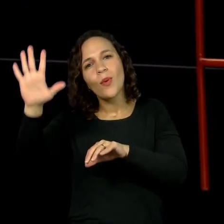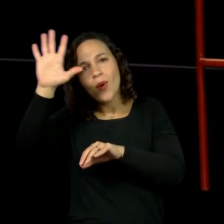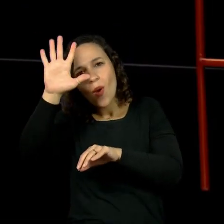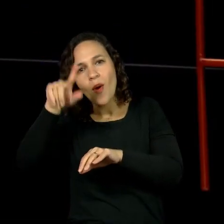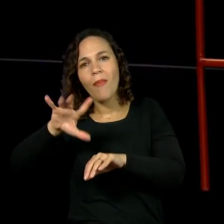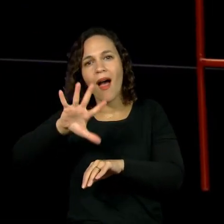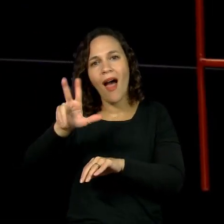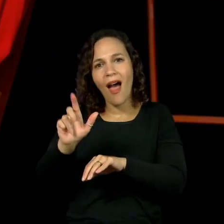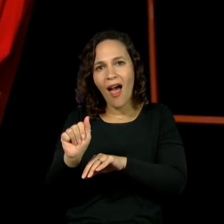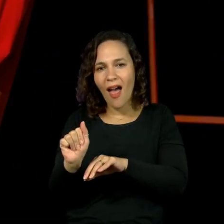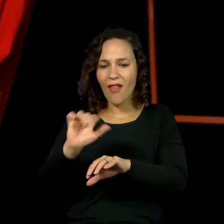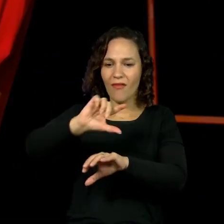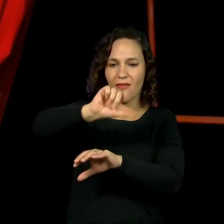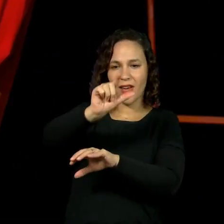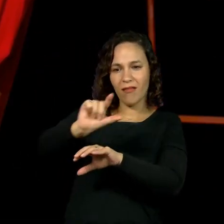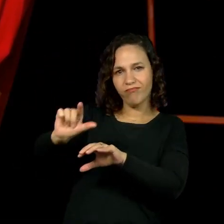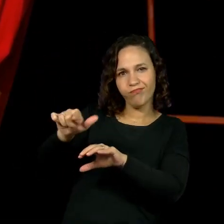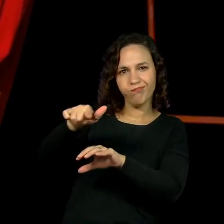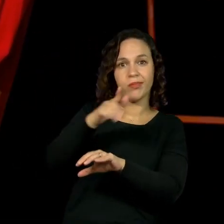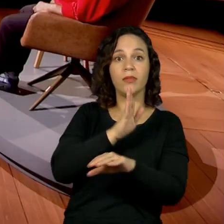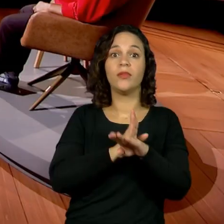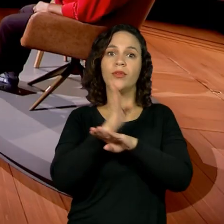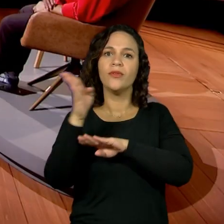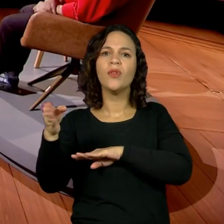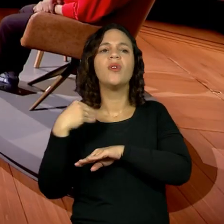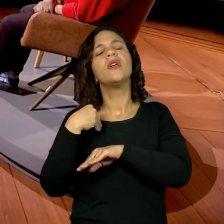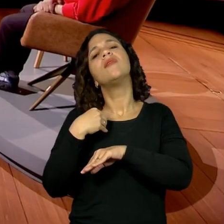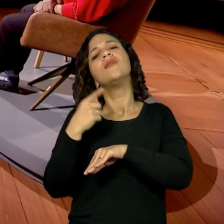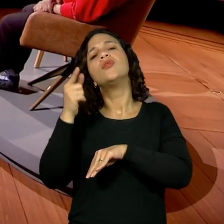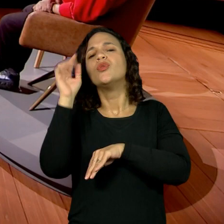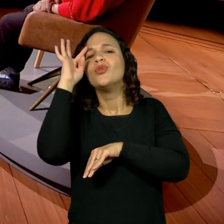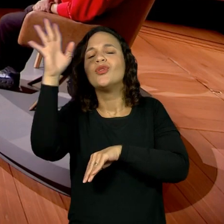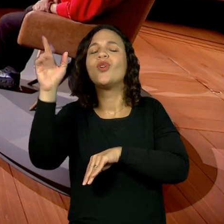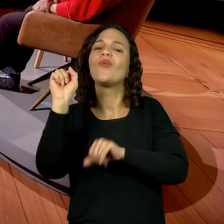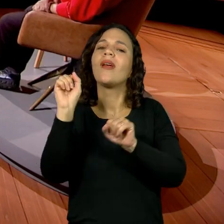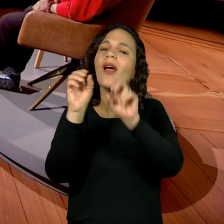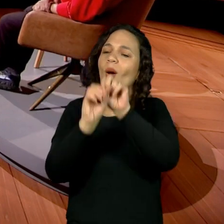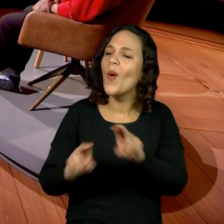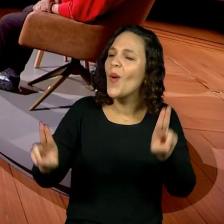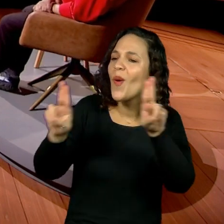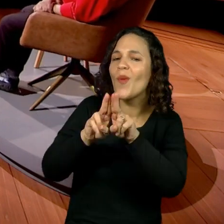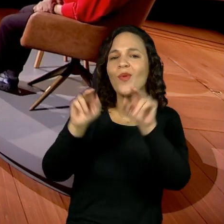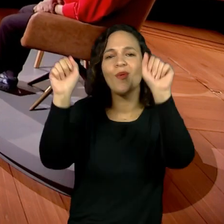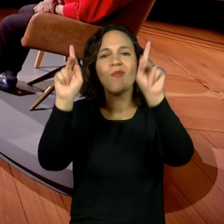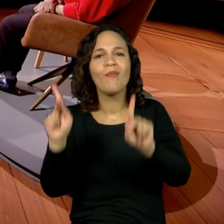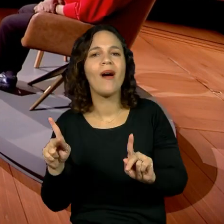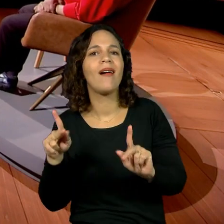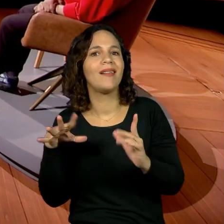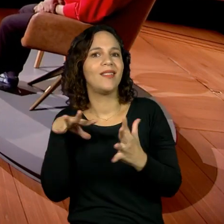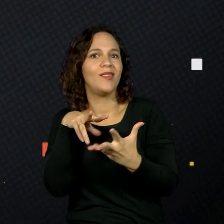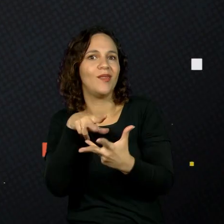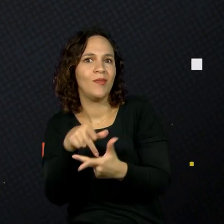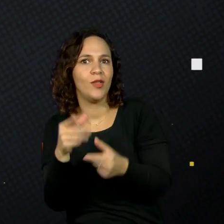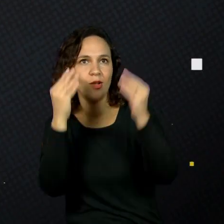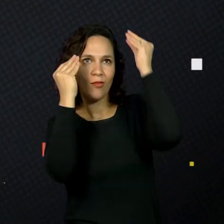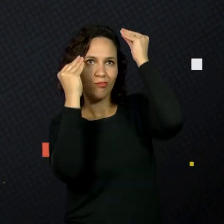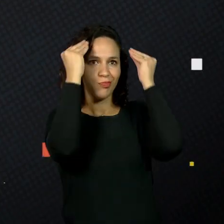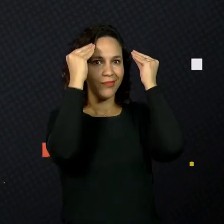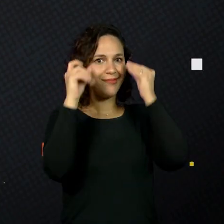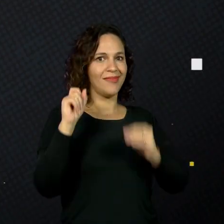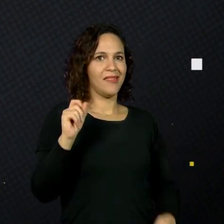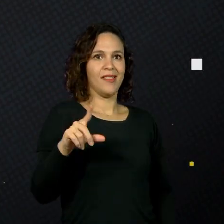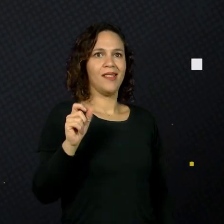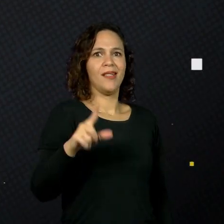para a ONU, né? Sonhava defesa do mundo, a paz mundial, essa coisa toda. Boina Azul, né? Boina Azul, nossa, cheio